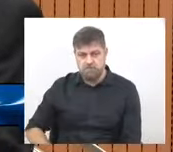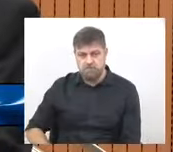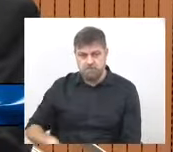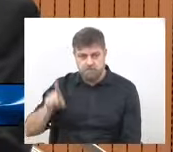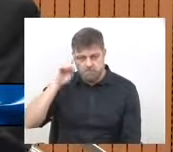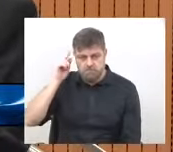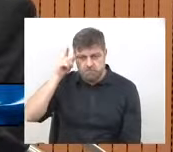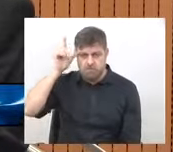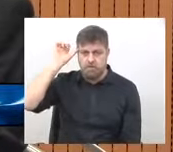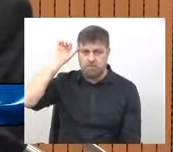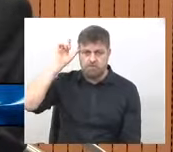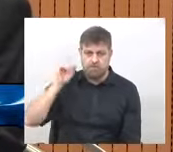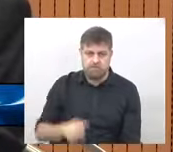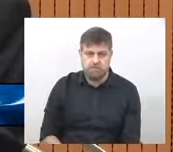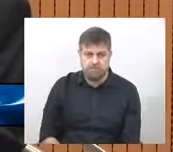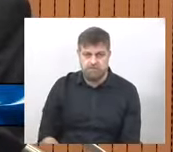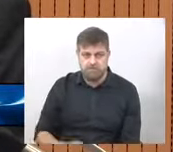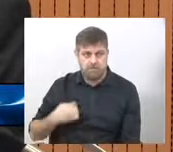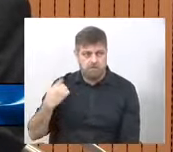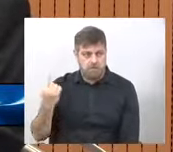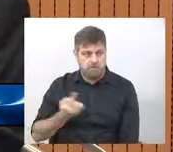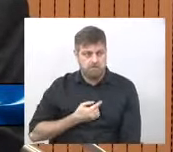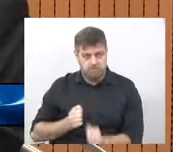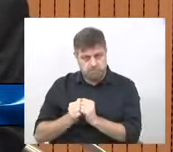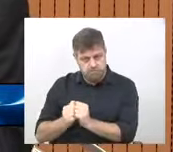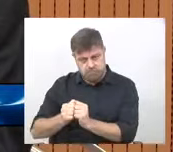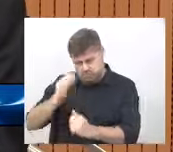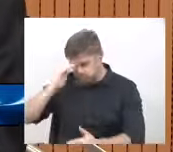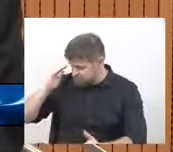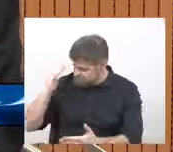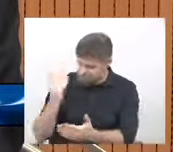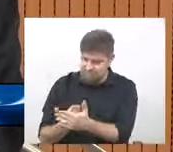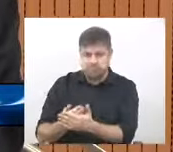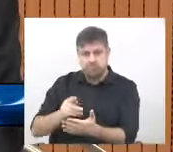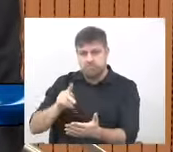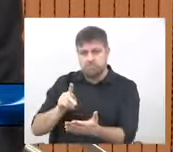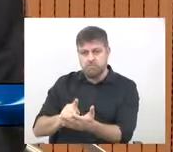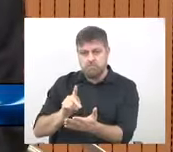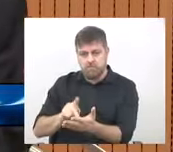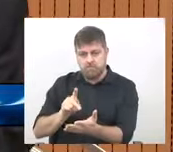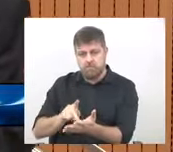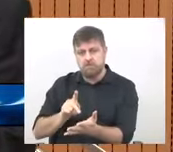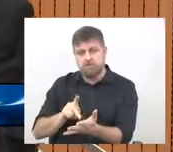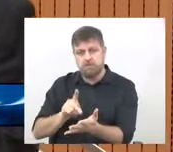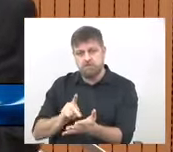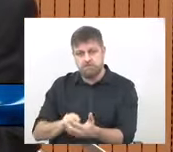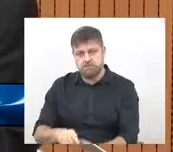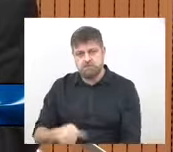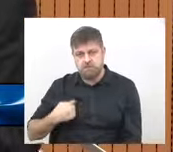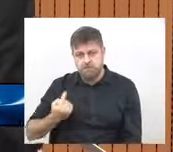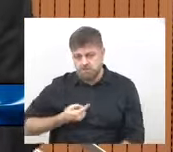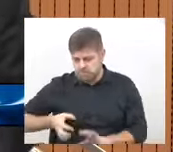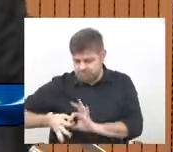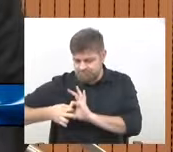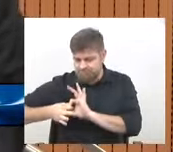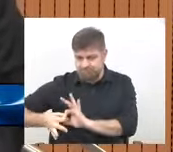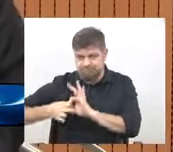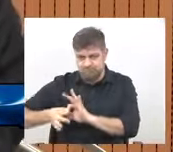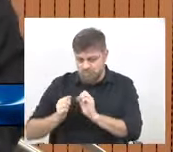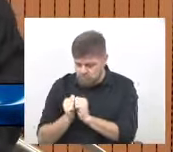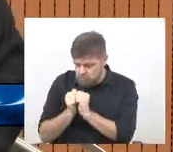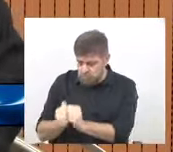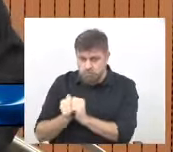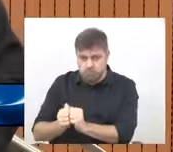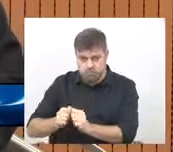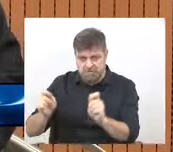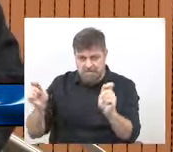no dia de ontem. Então, todos nós juntos, tenho certeza, acredito de verdade que todos nós juntos só conseguiremos